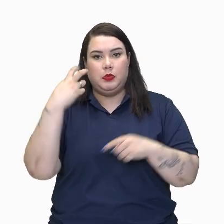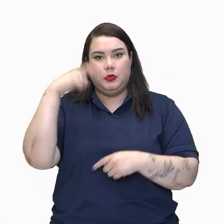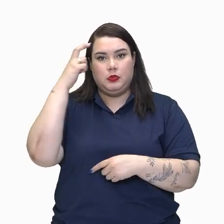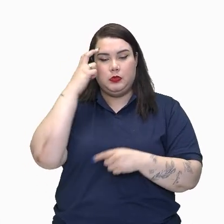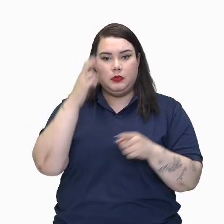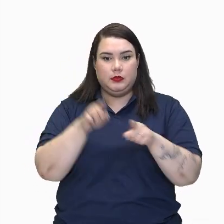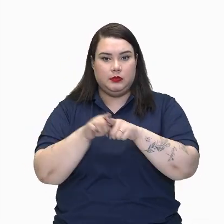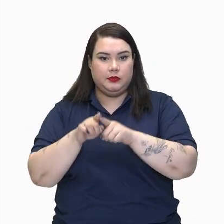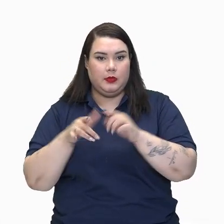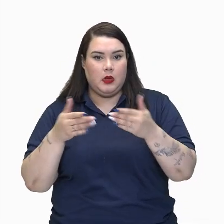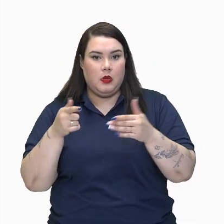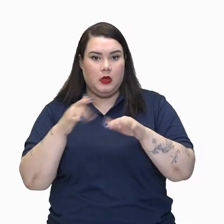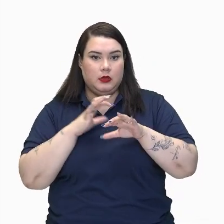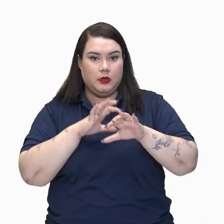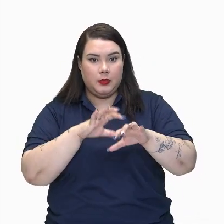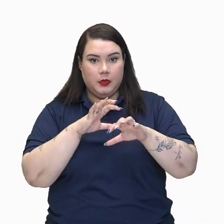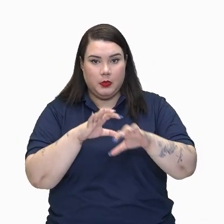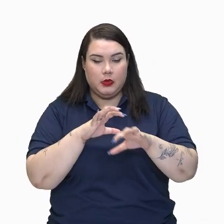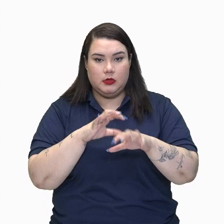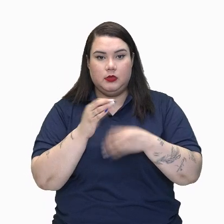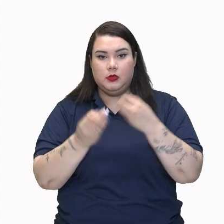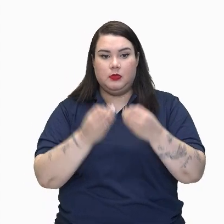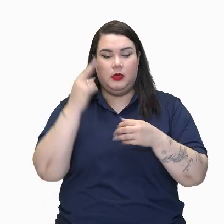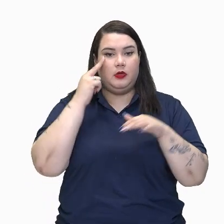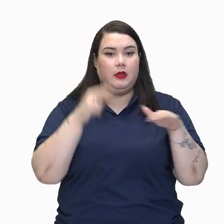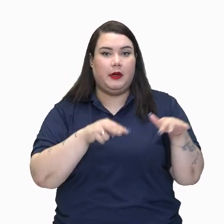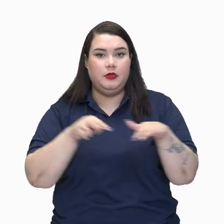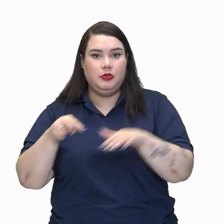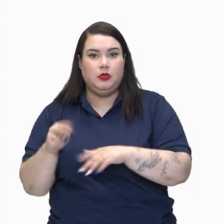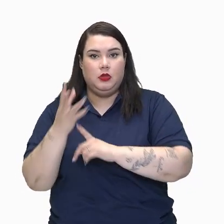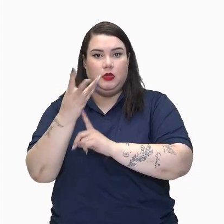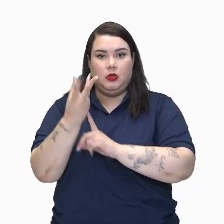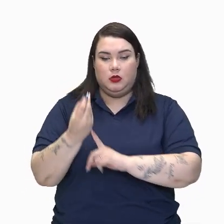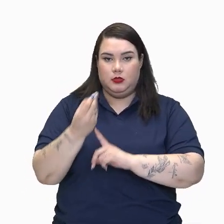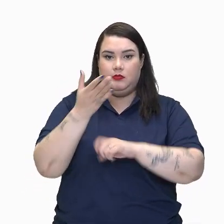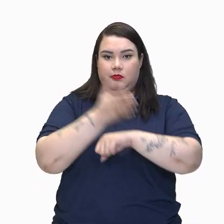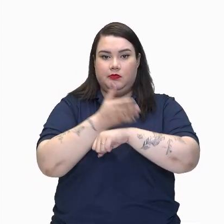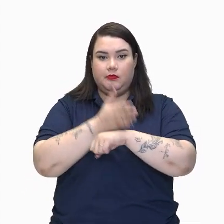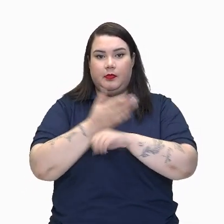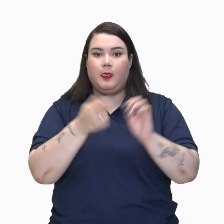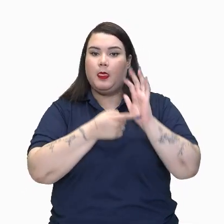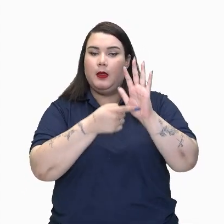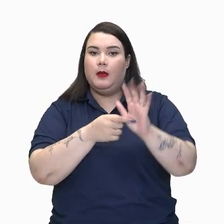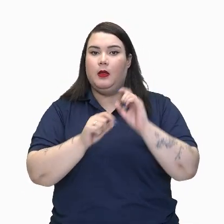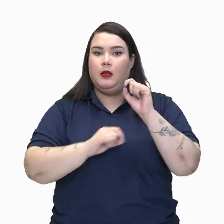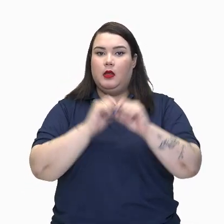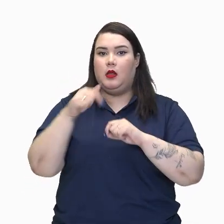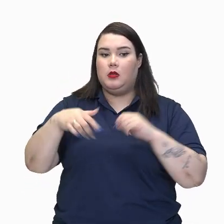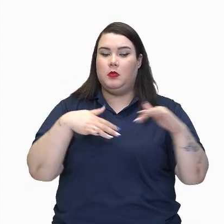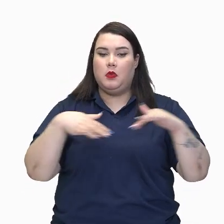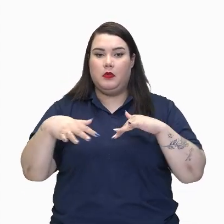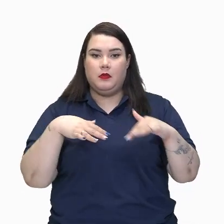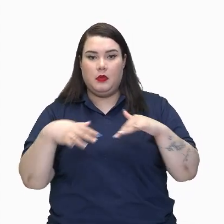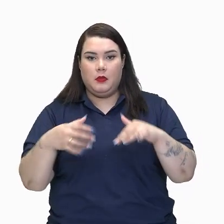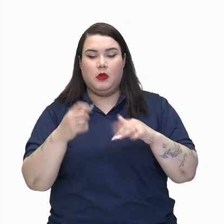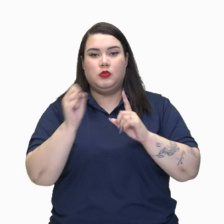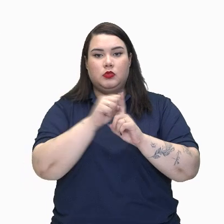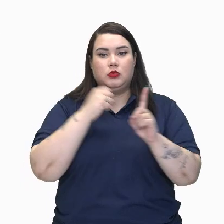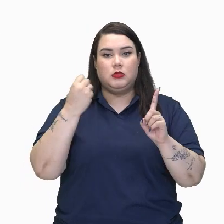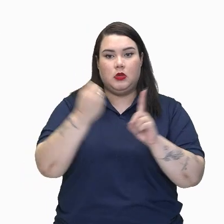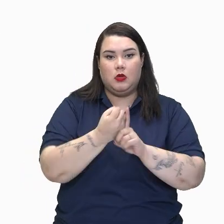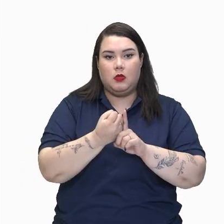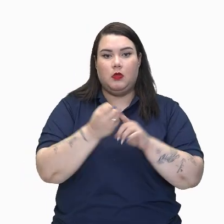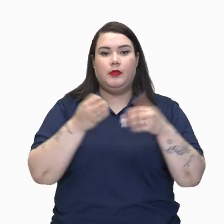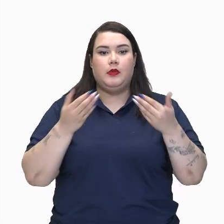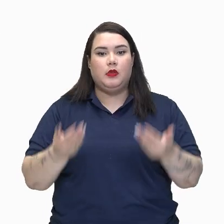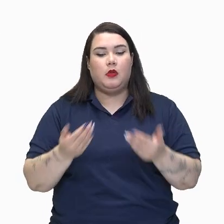as influências da Semana de Arte Moderna, aquilo que vai ser o precursor de todos esses movimentos, entre eles, a gente